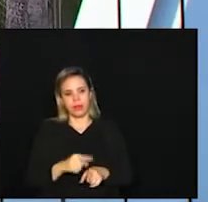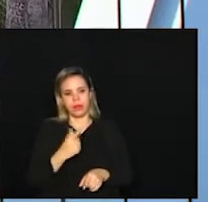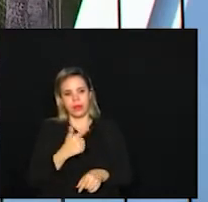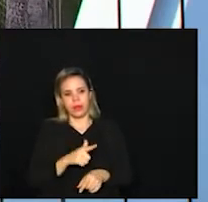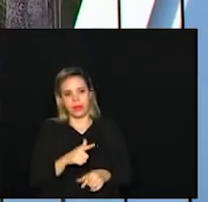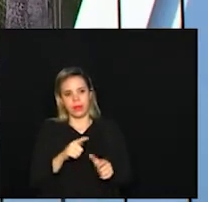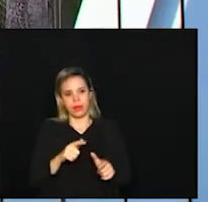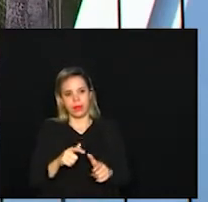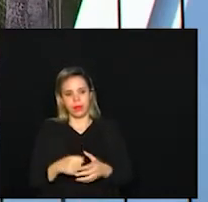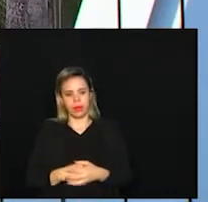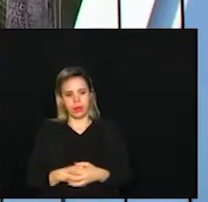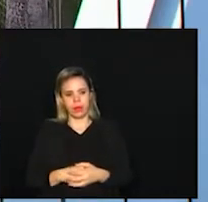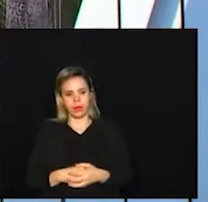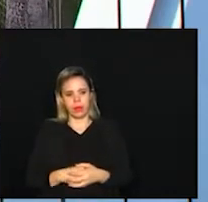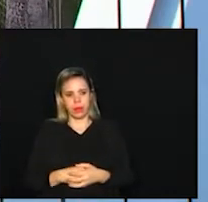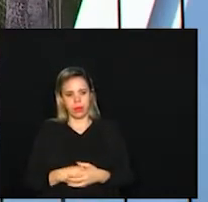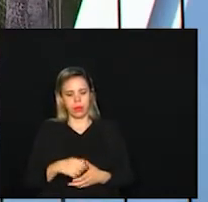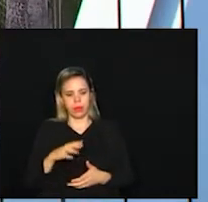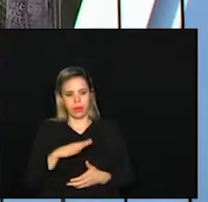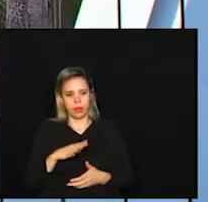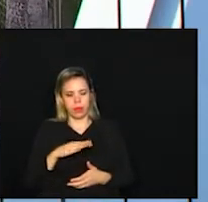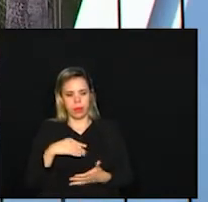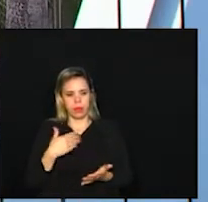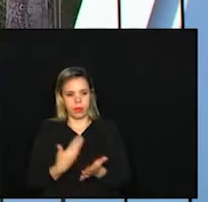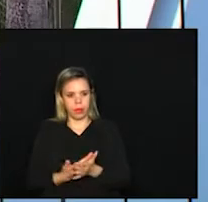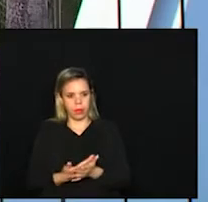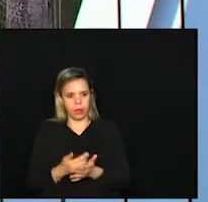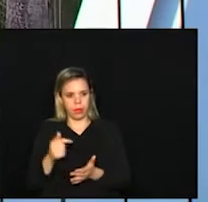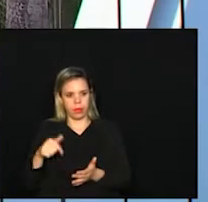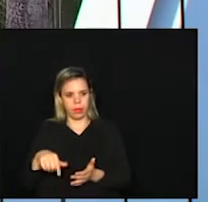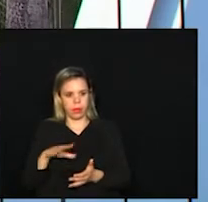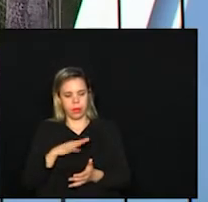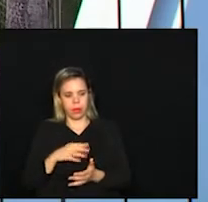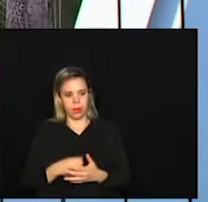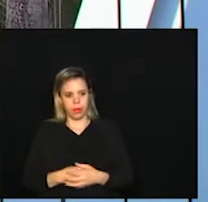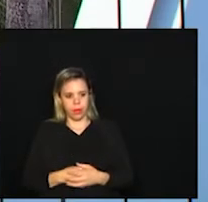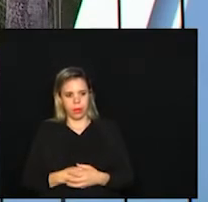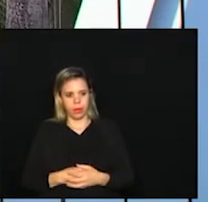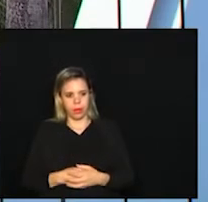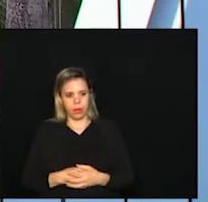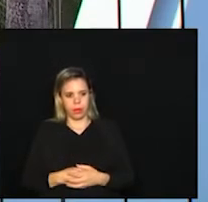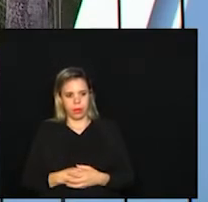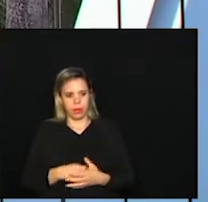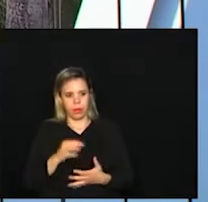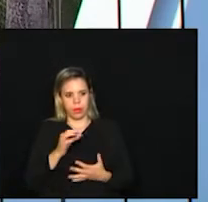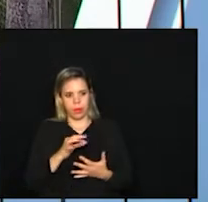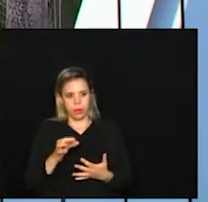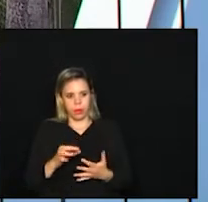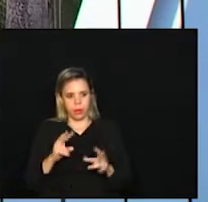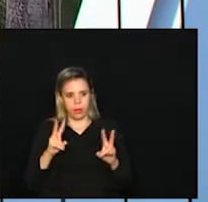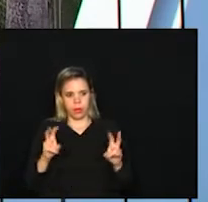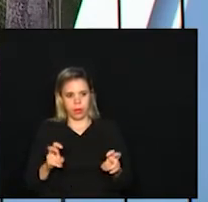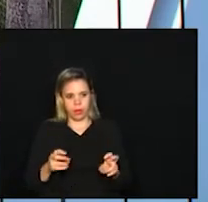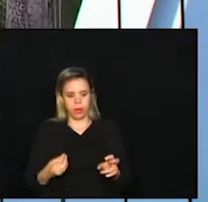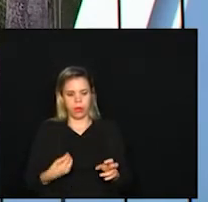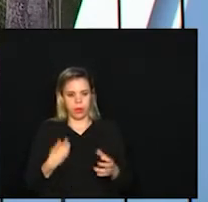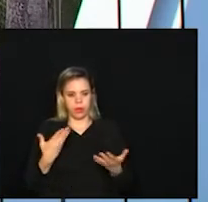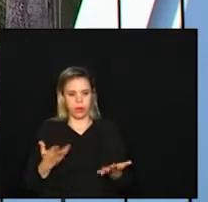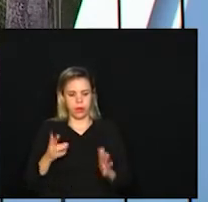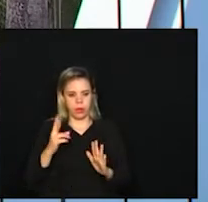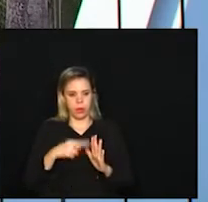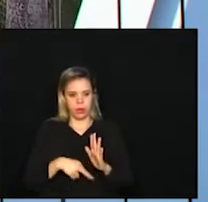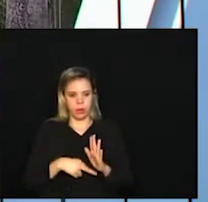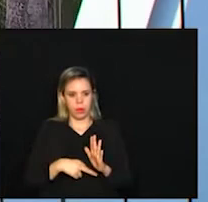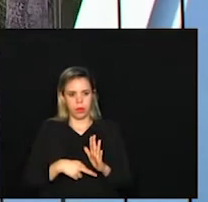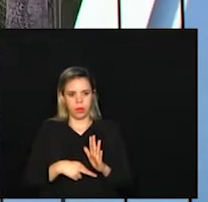outras localidades a outras cidades até aqui na nossa região Então são esses aspectos que estão no